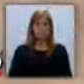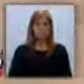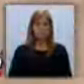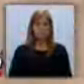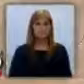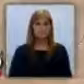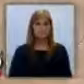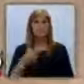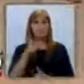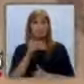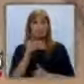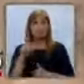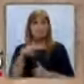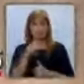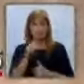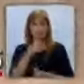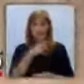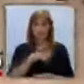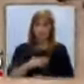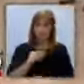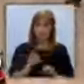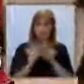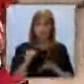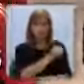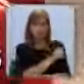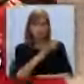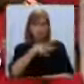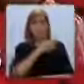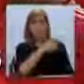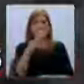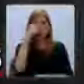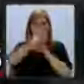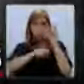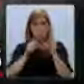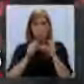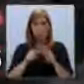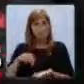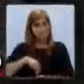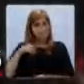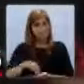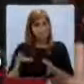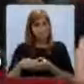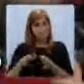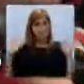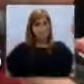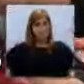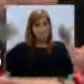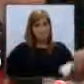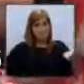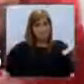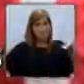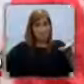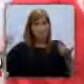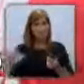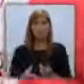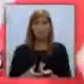Em Toronto, o Benfica sentiu-se em casa. Mais de 100 adeptos foram esperar a comitiva. Entre aplausos e incentivos, a